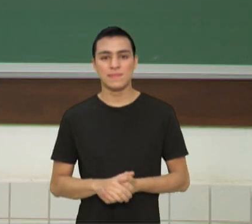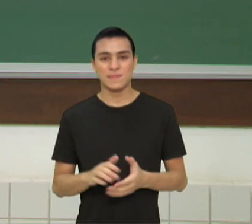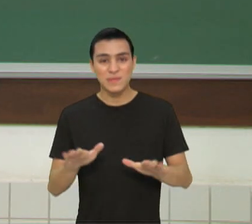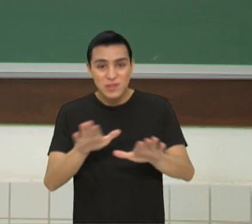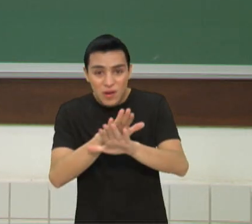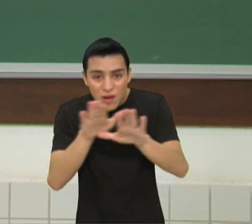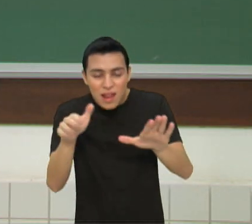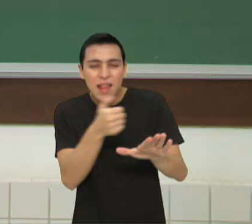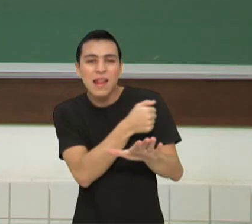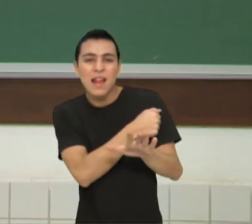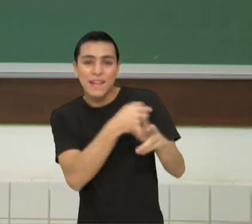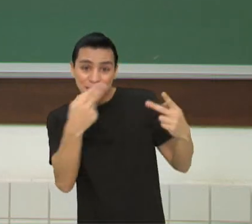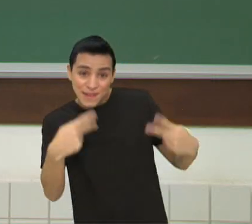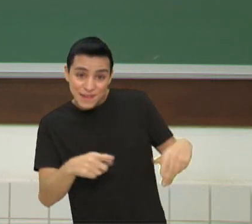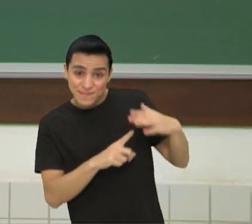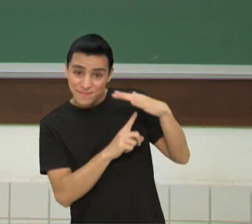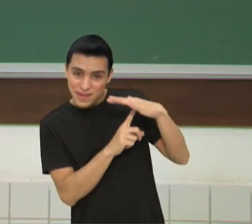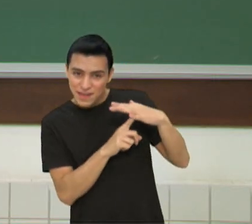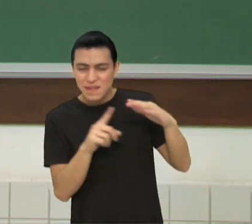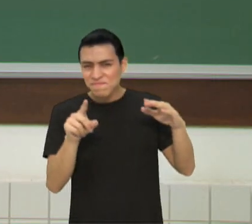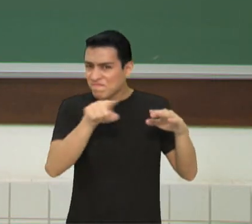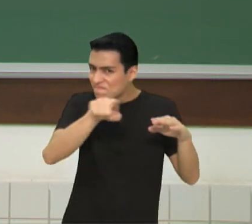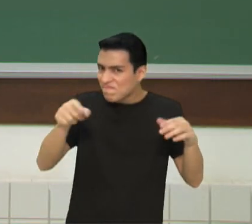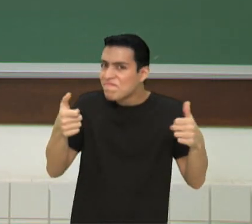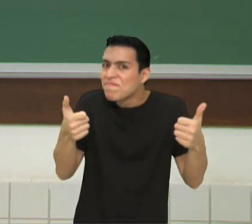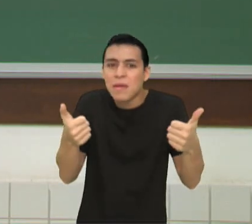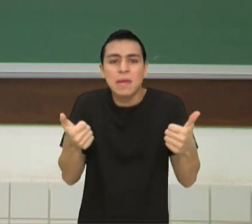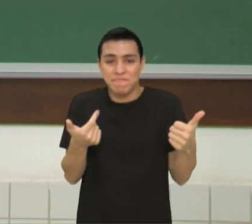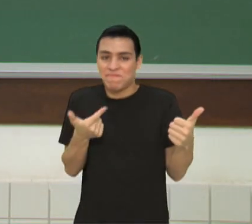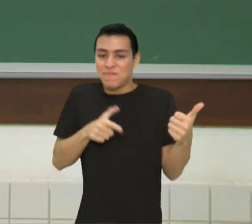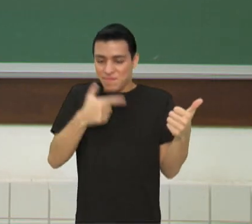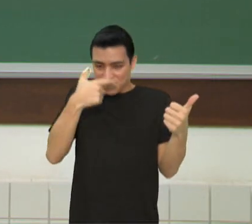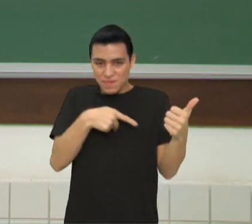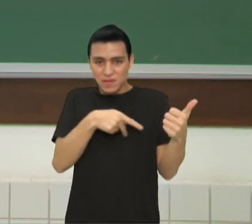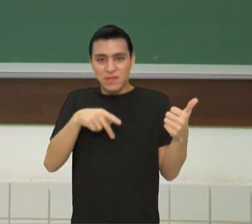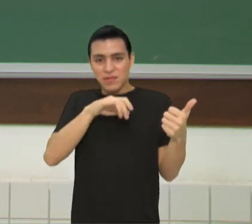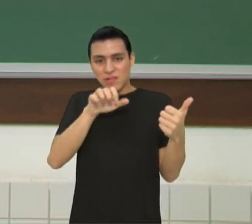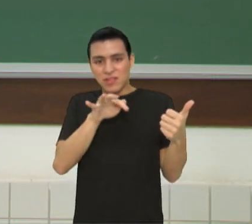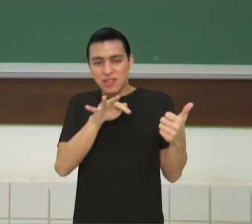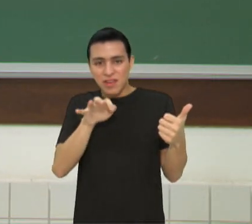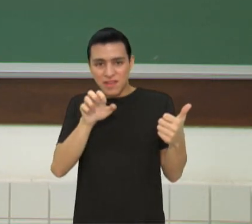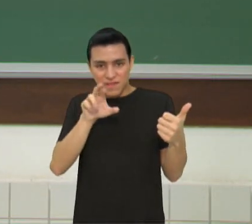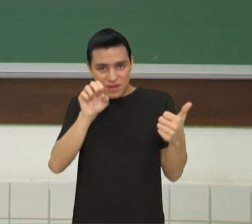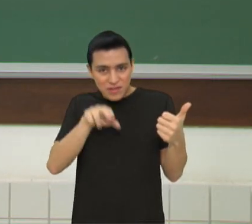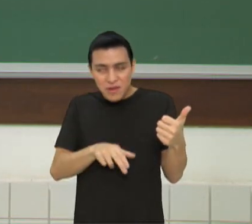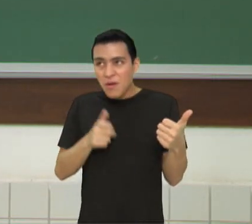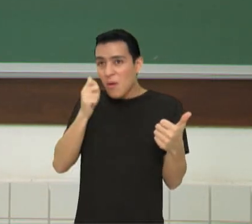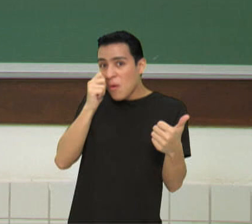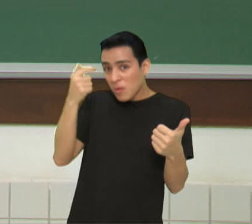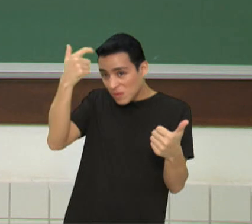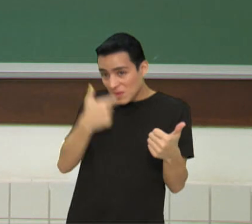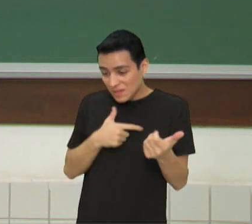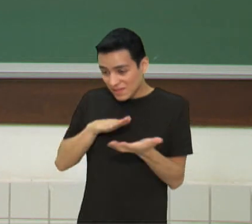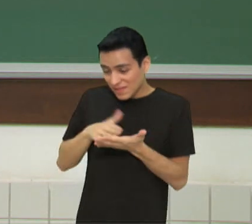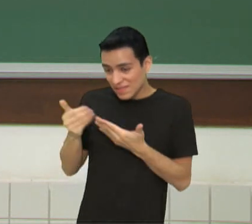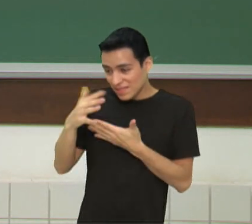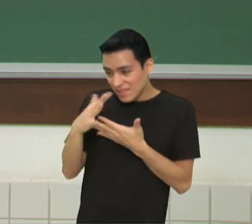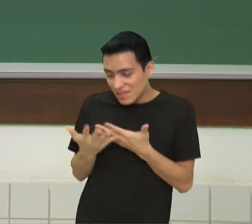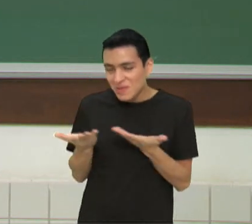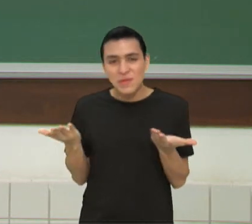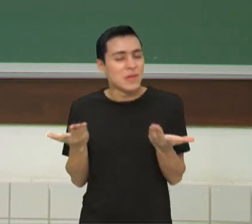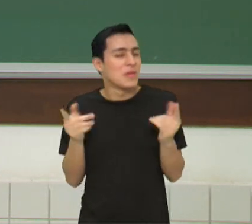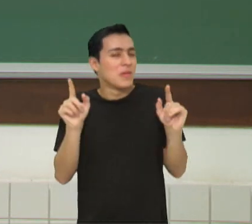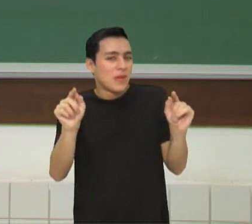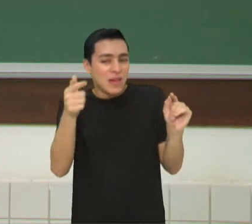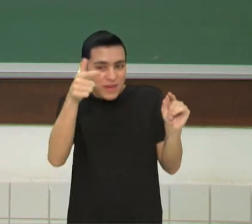Olá, alunos do Paraná, tudo bem com vocês? Aqui novamente o professor Jefferson, o Lucas fazendo a interpretação para Libras, mais uma